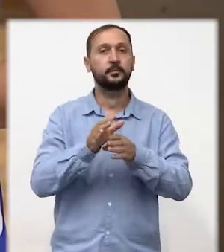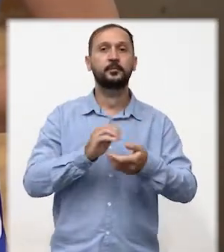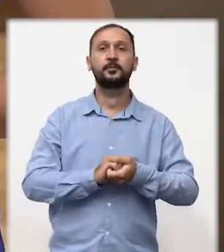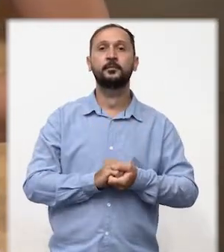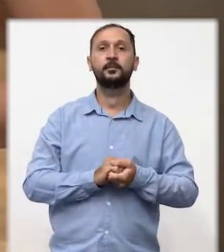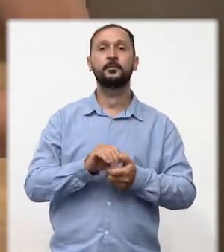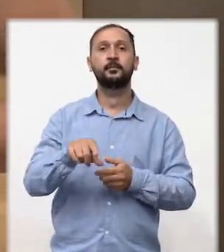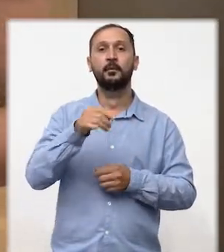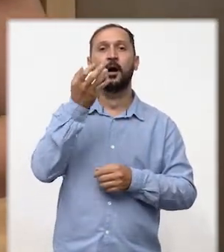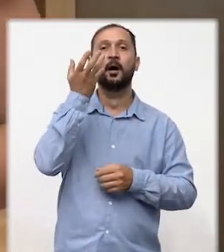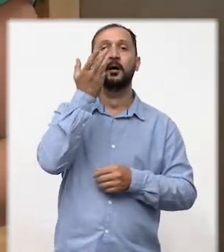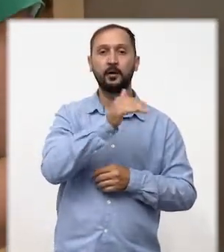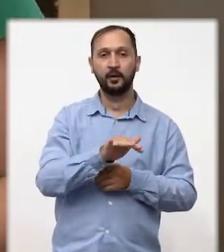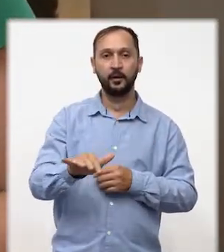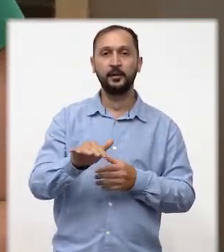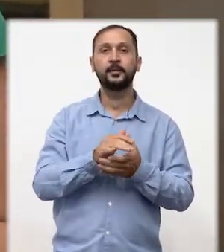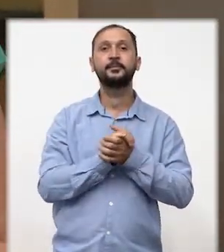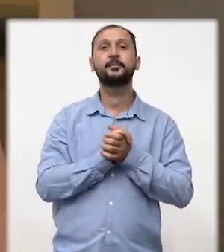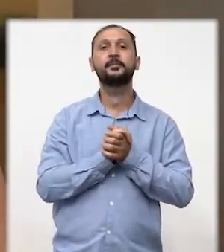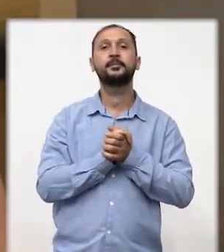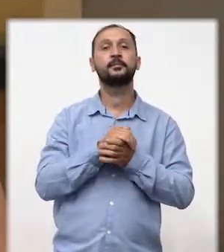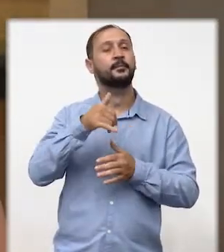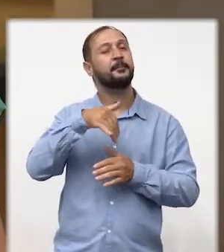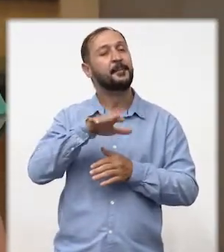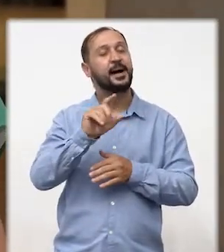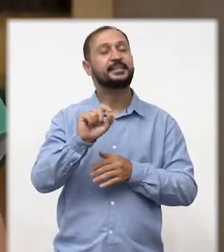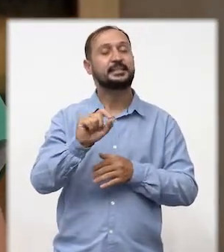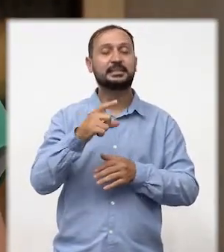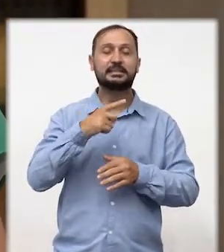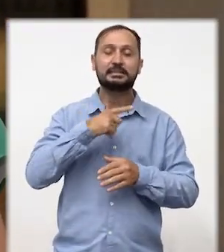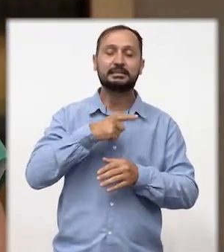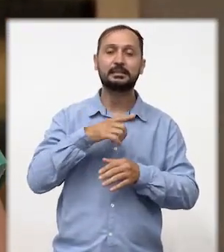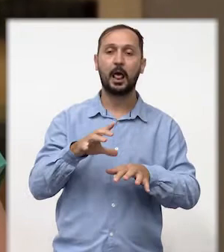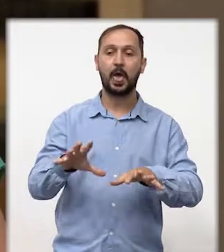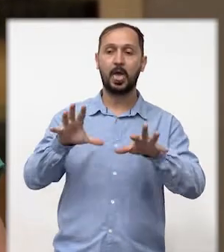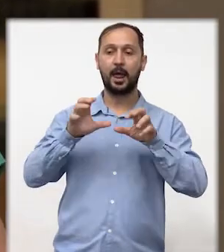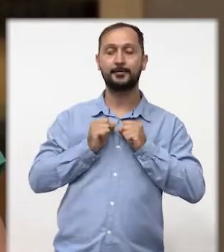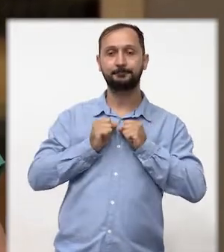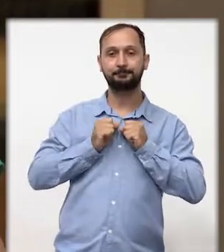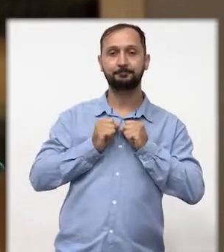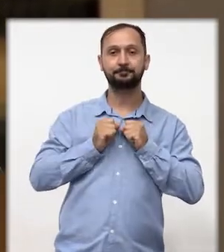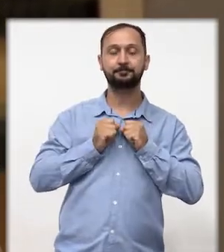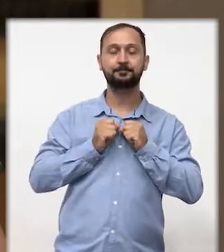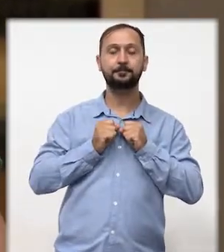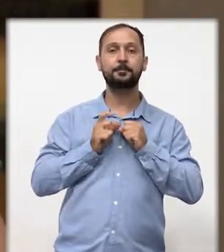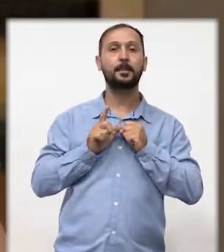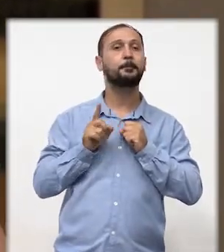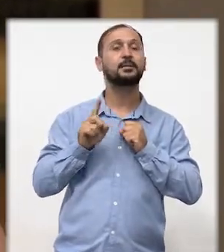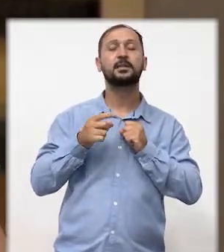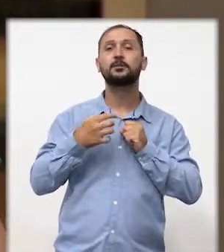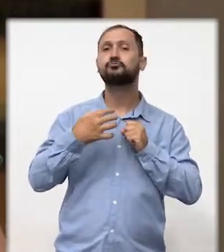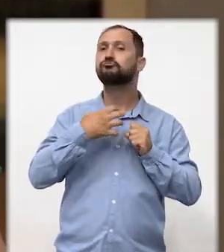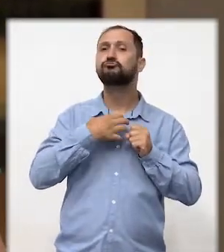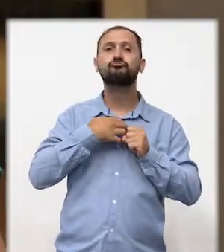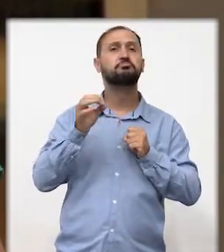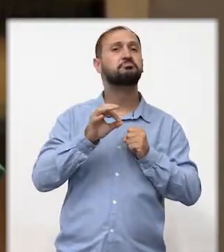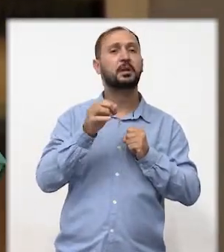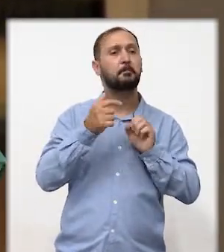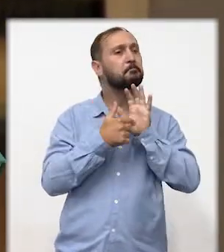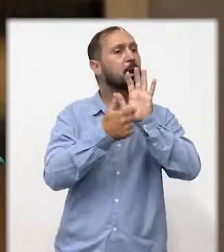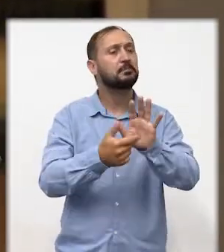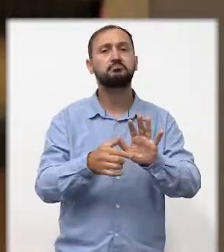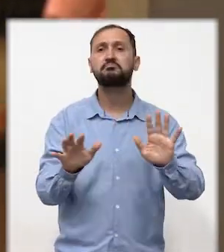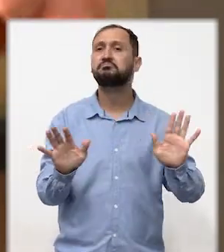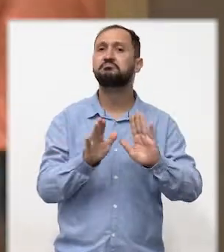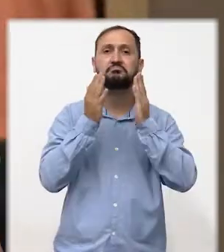doutora? As crianças, a maioria das vezes ela pode se infectar, mas ela não vai ter sintomas